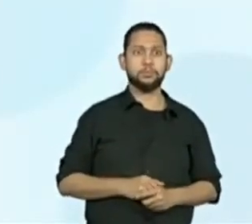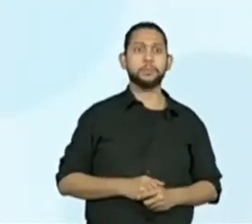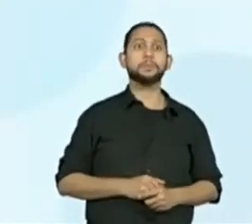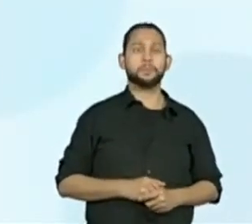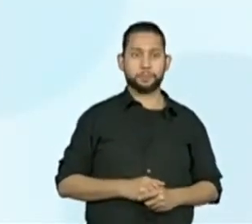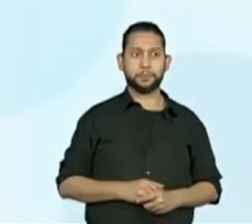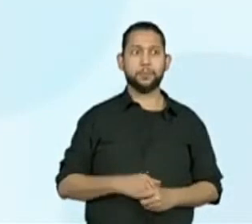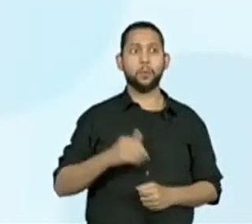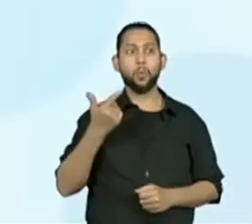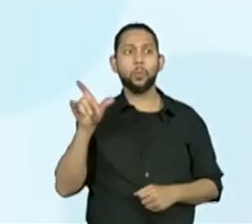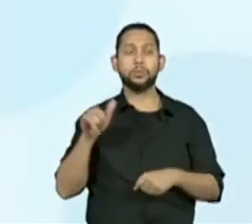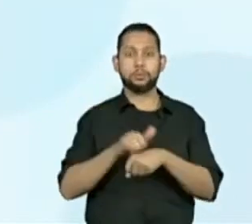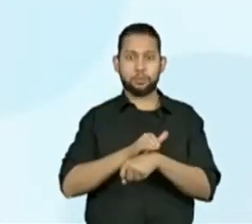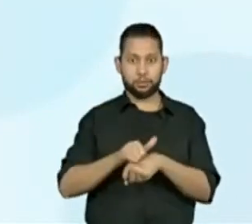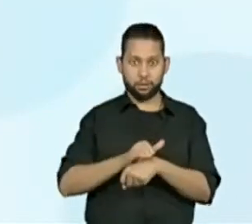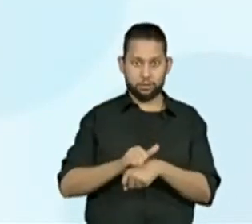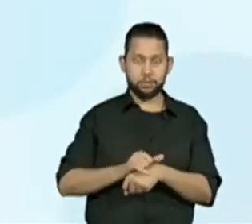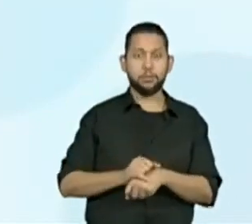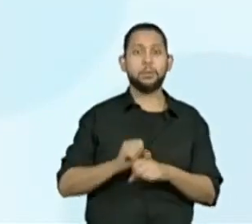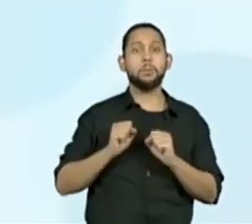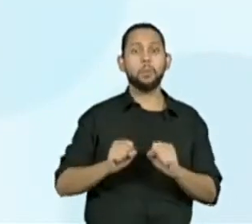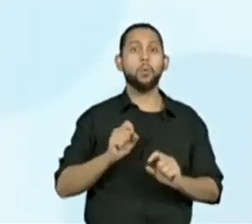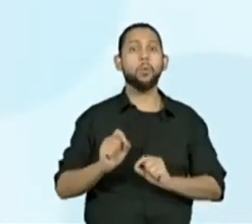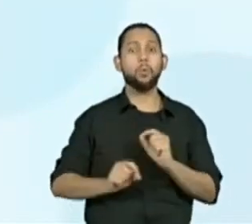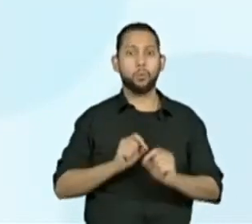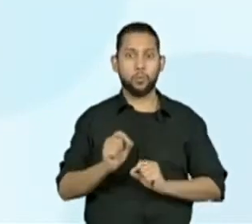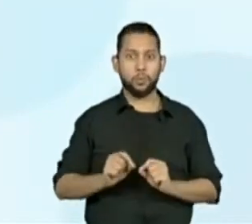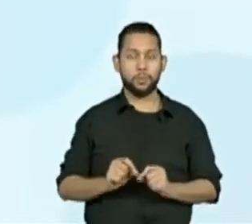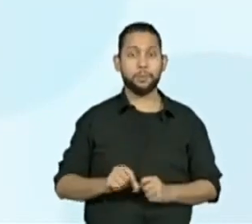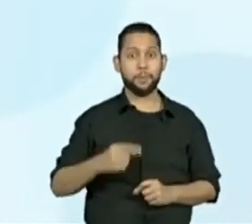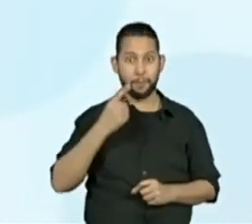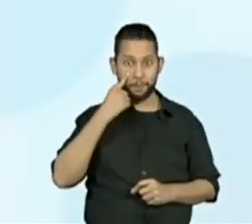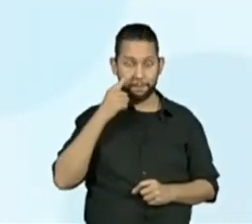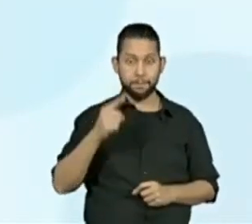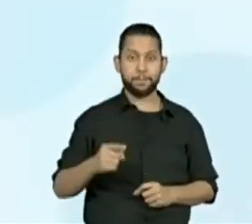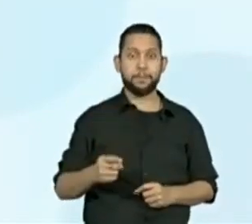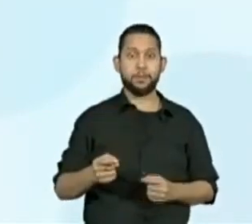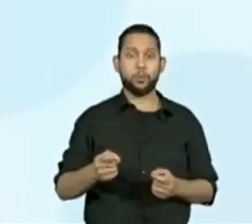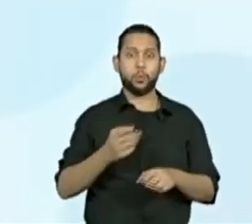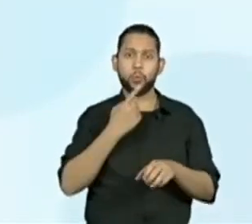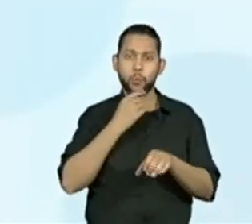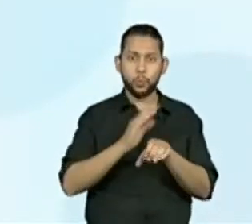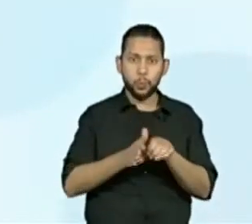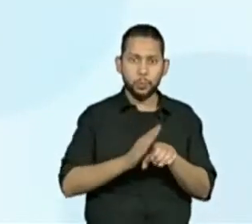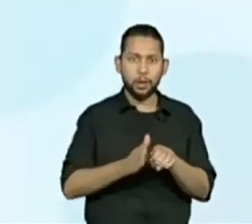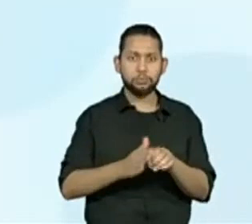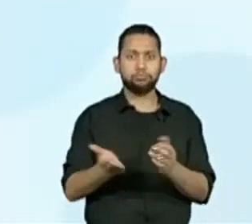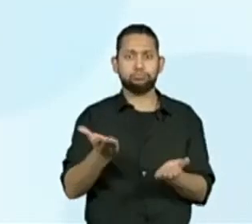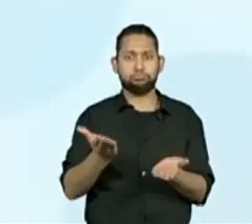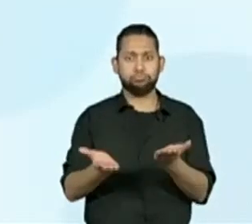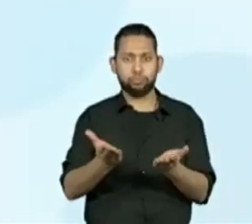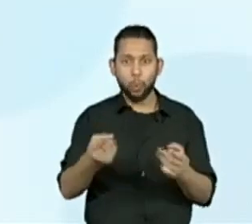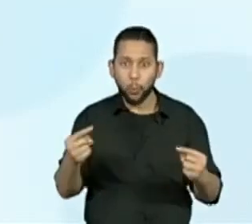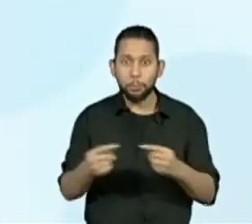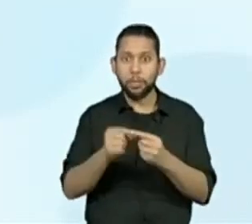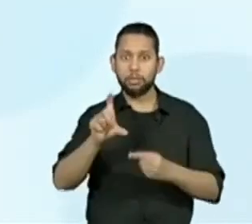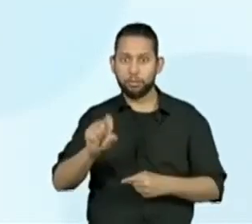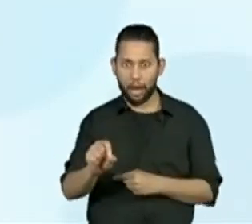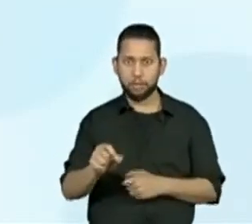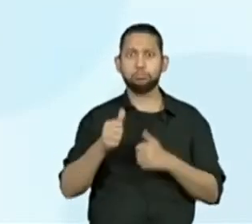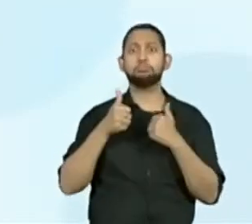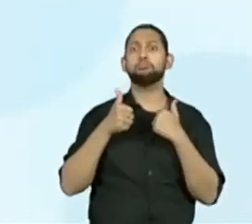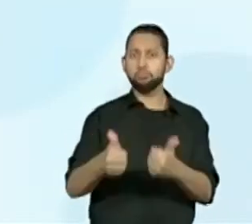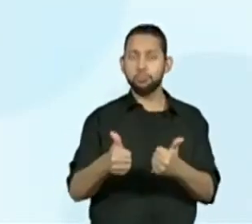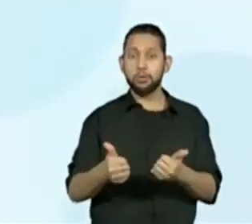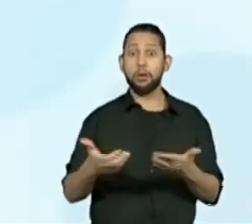e a outra estratégia sugerida foi descobriu aí os 10 kg de tomate o valor de 10 Kg